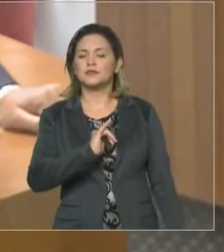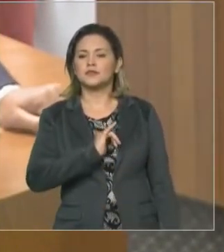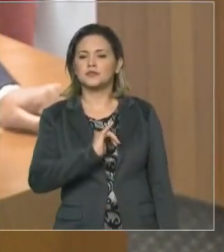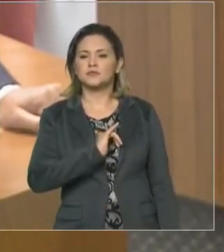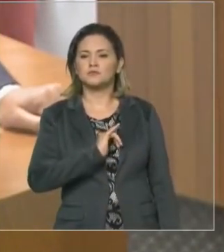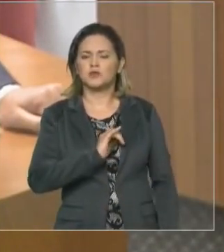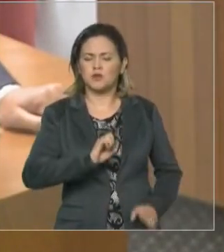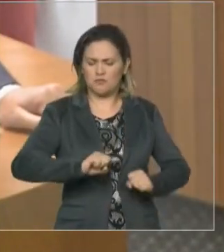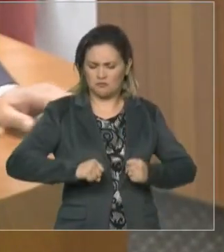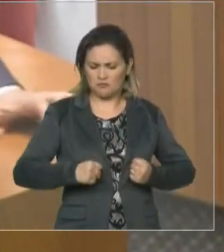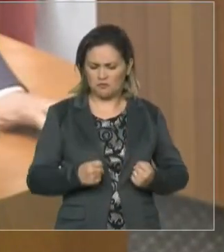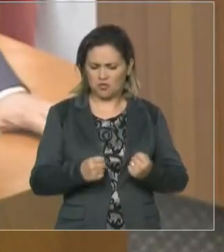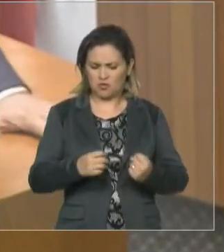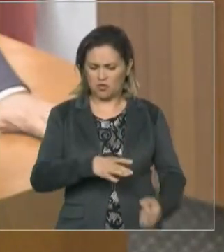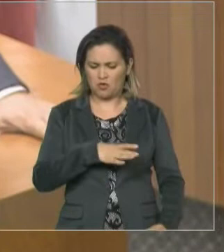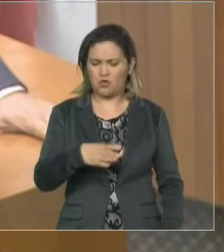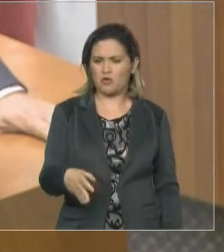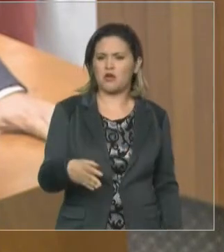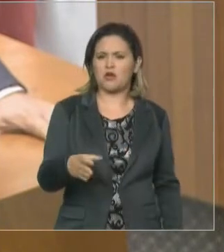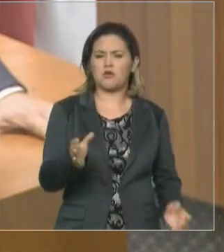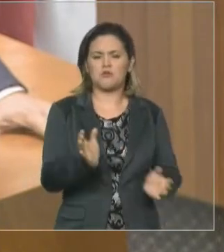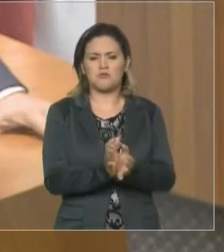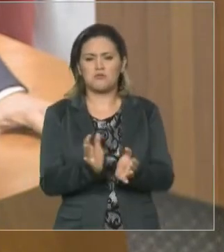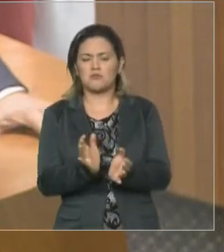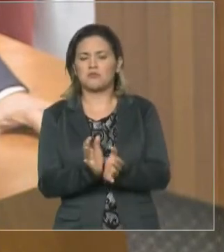mesmo da torcida,